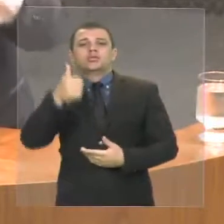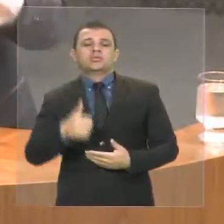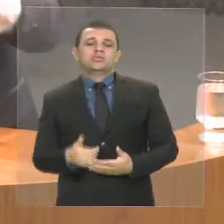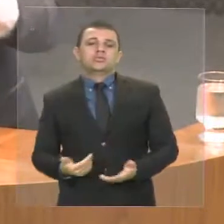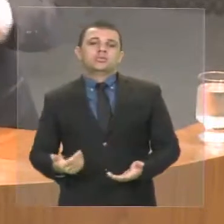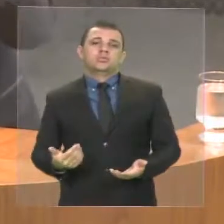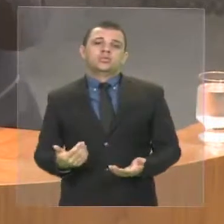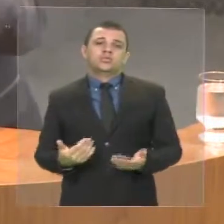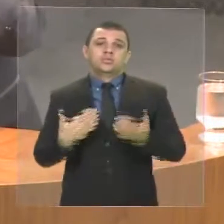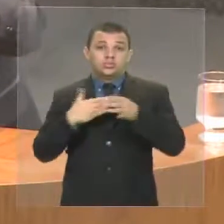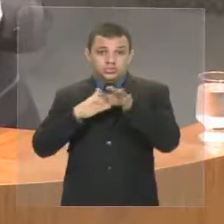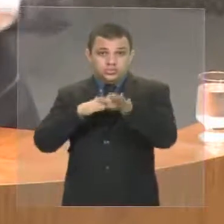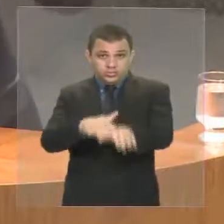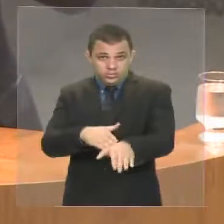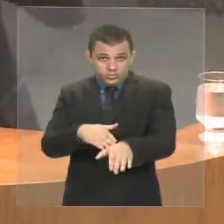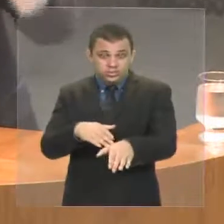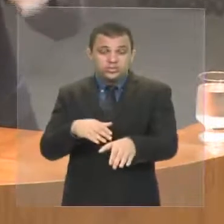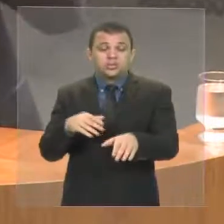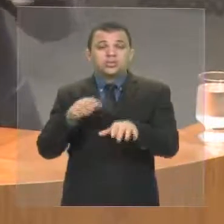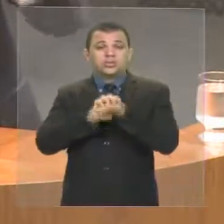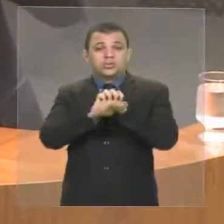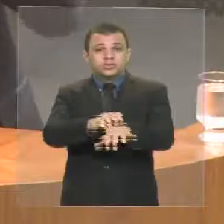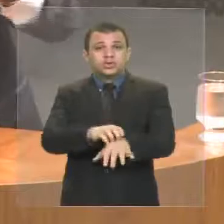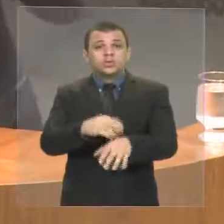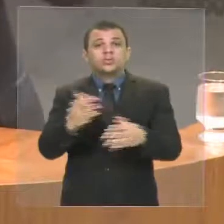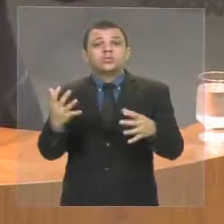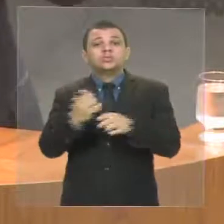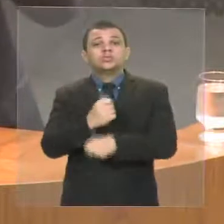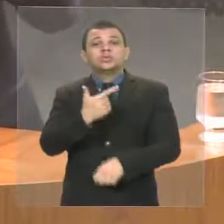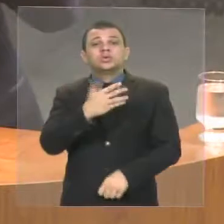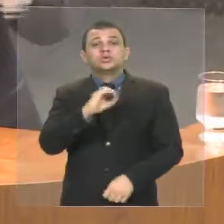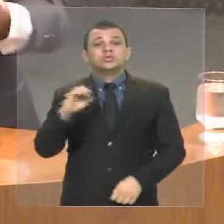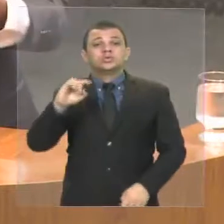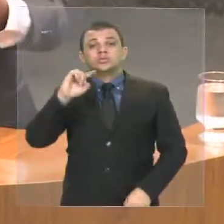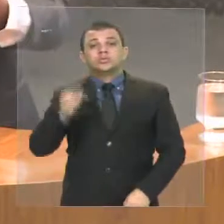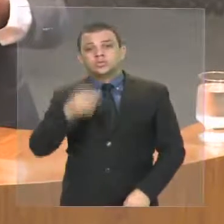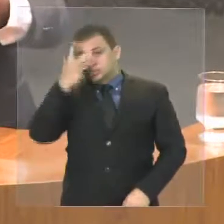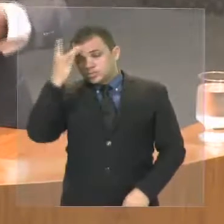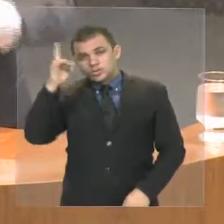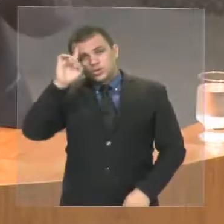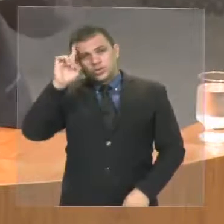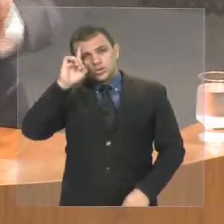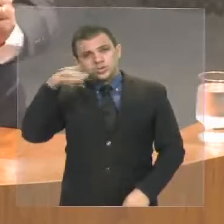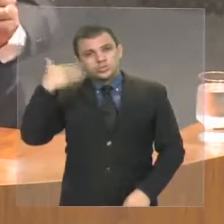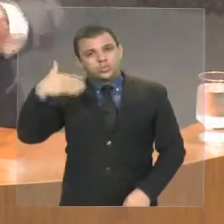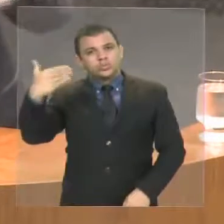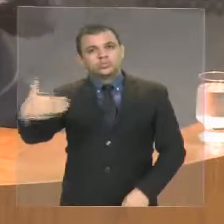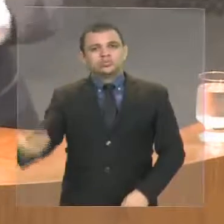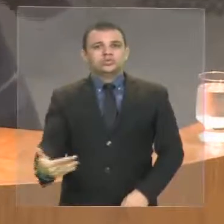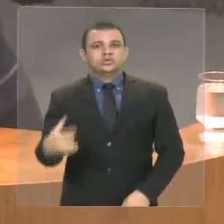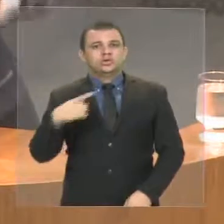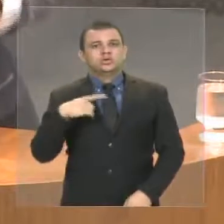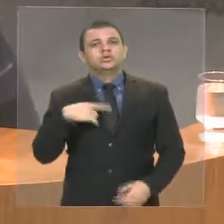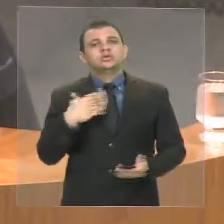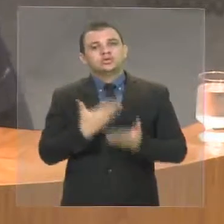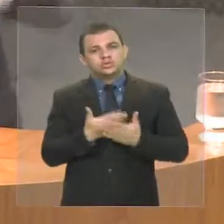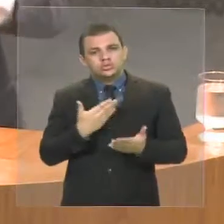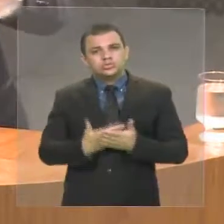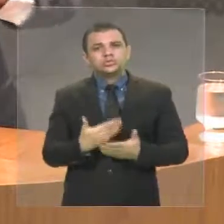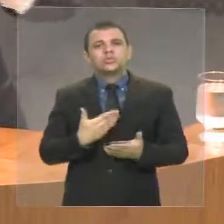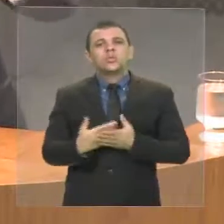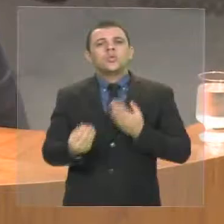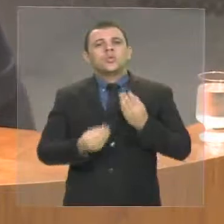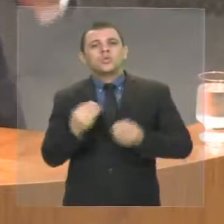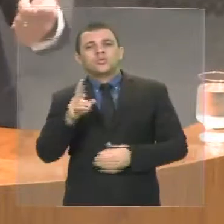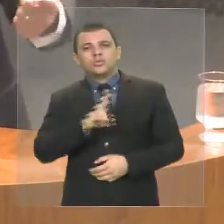ia transportar em torno de 200 mil pessoas por dia. Existia o estudo de origem e destino,